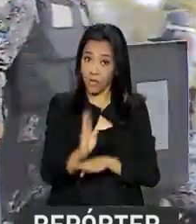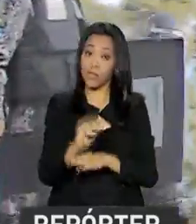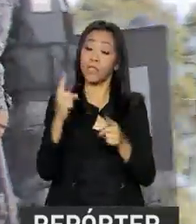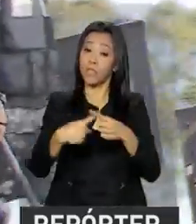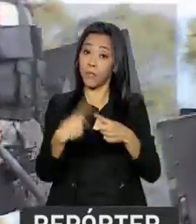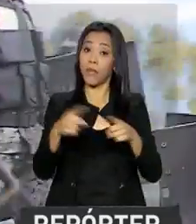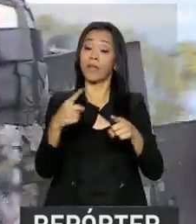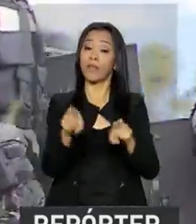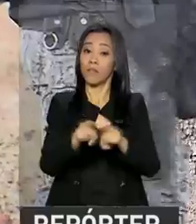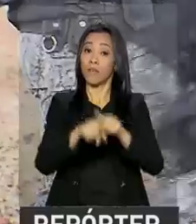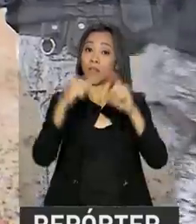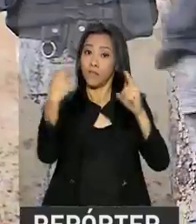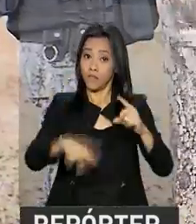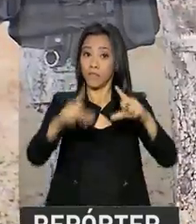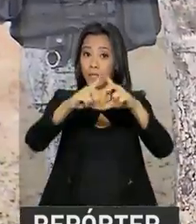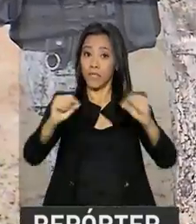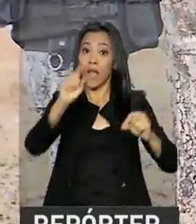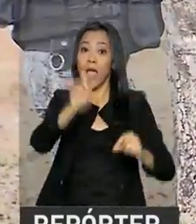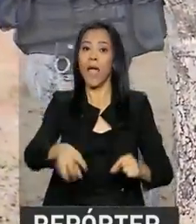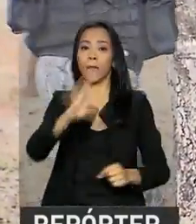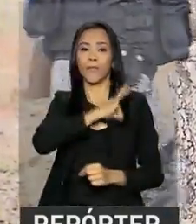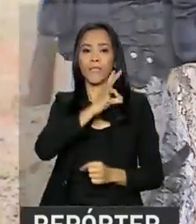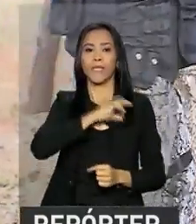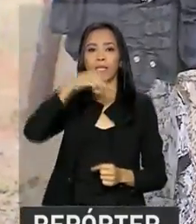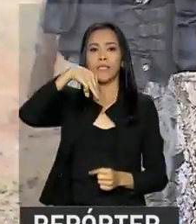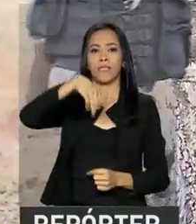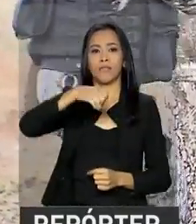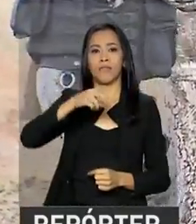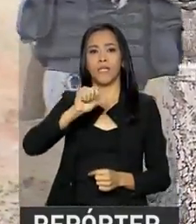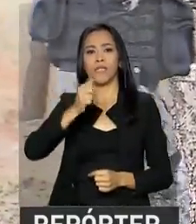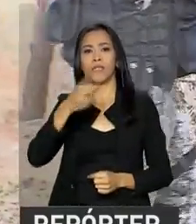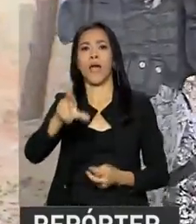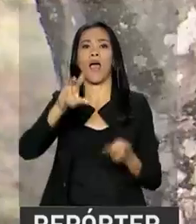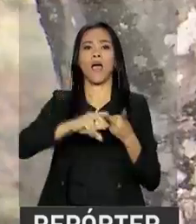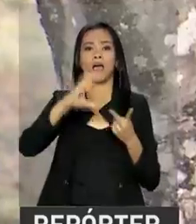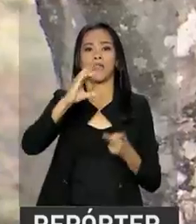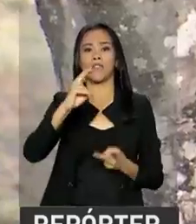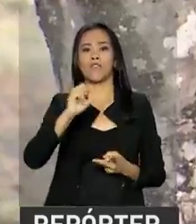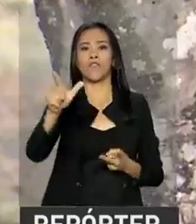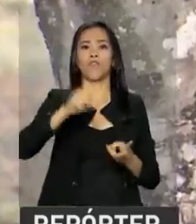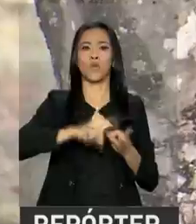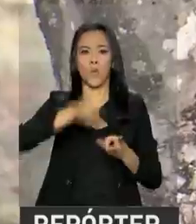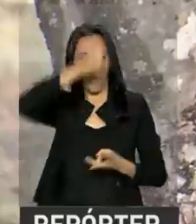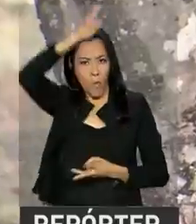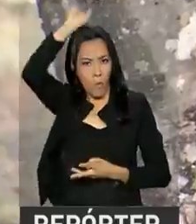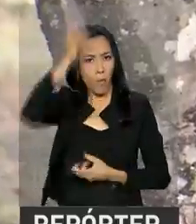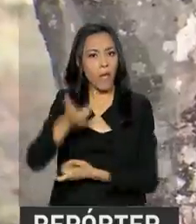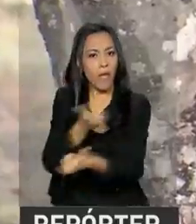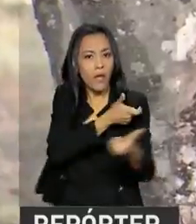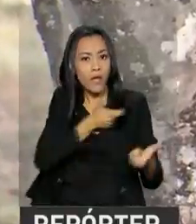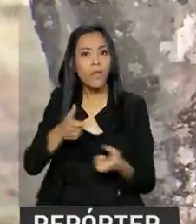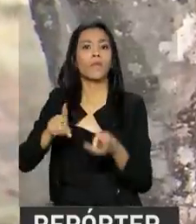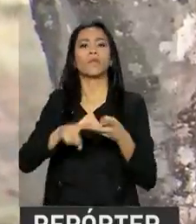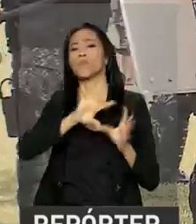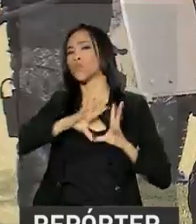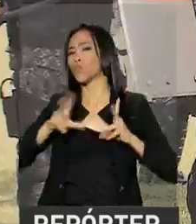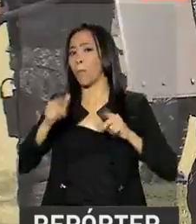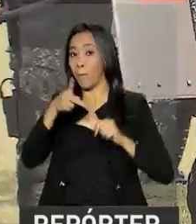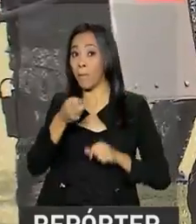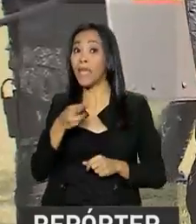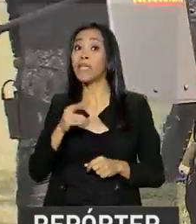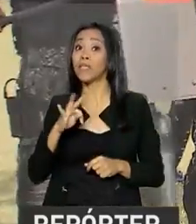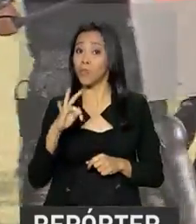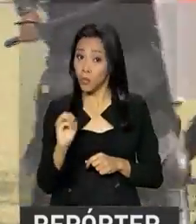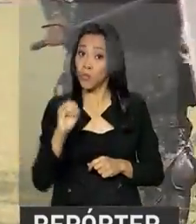e do Distrito Federal São policiais militares e civis bombeiros peritos todos fizeram exames de